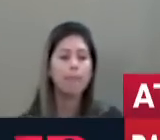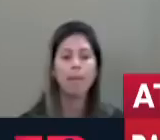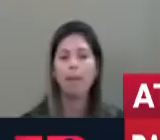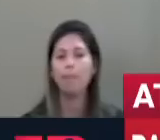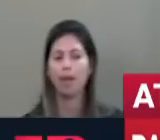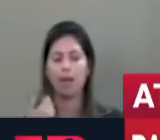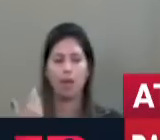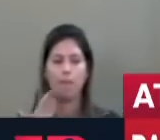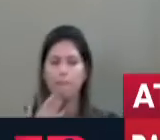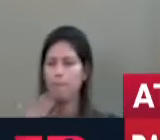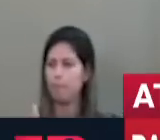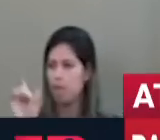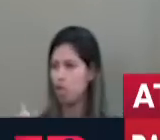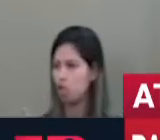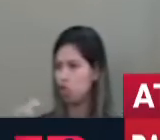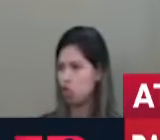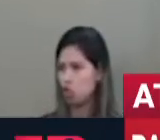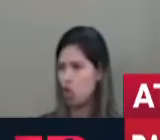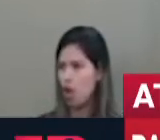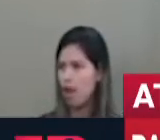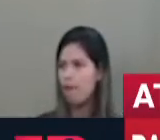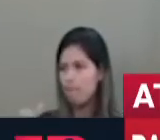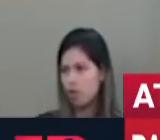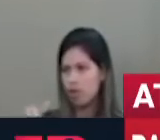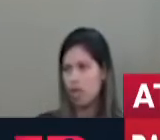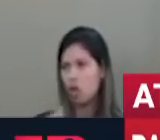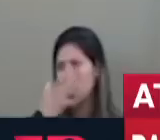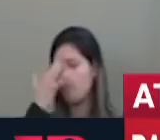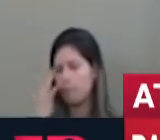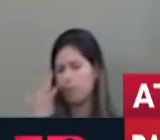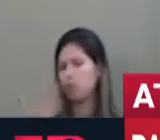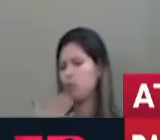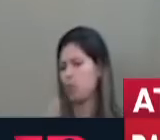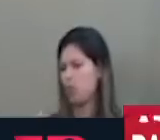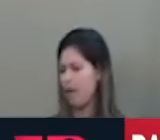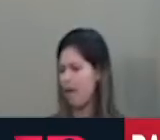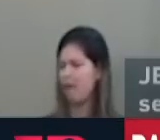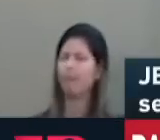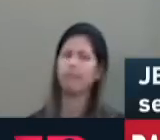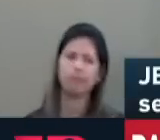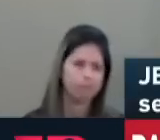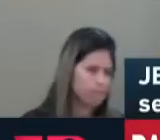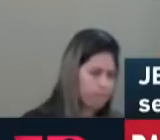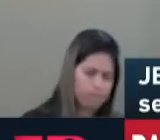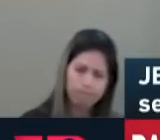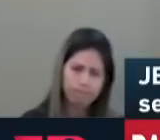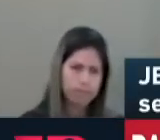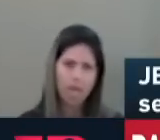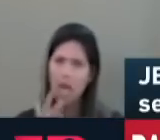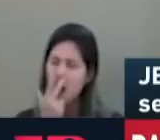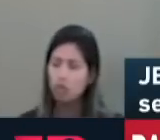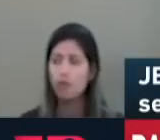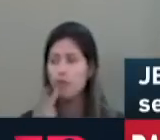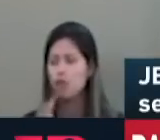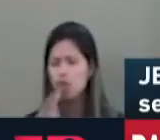Randolfe Rodrigues, e que é o coordenador da campanha de Lula. Ele pega isso a partir da matéria e diz: nossa, isto é